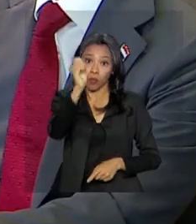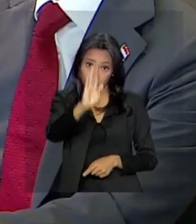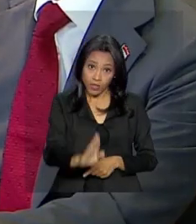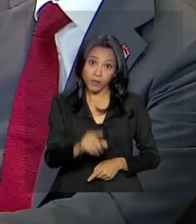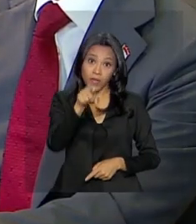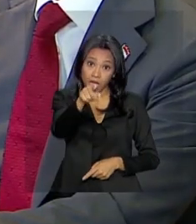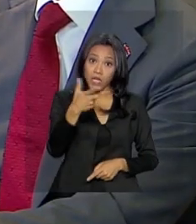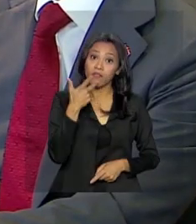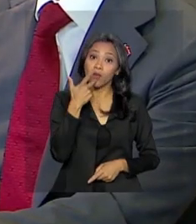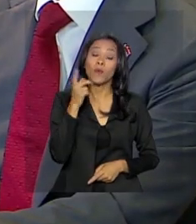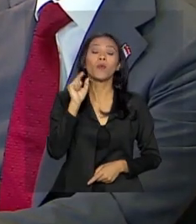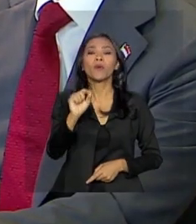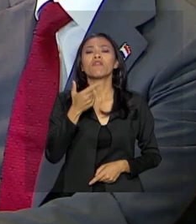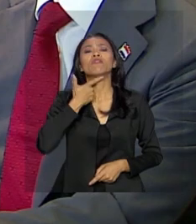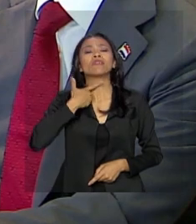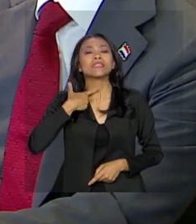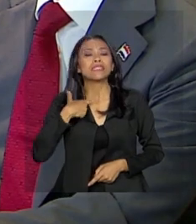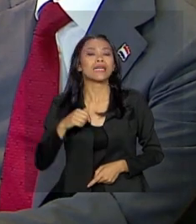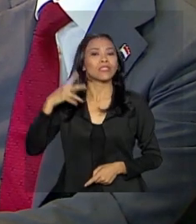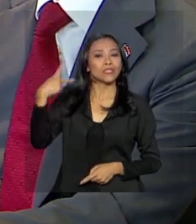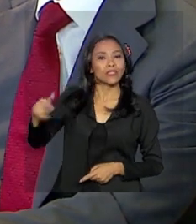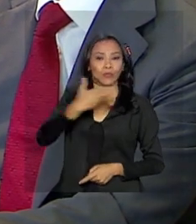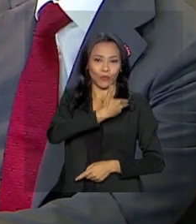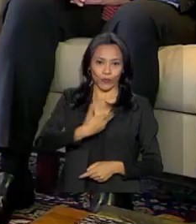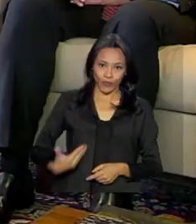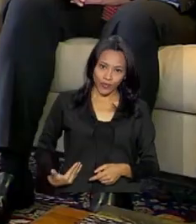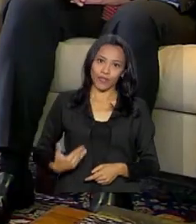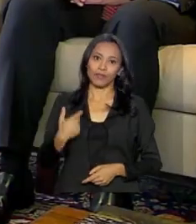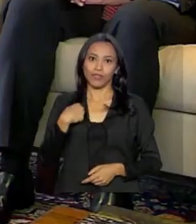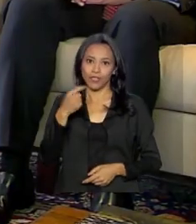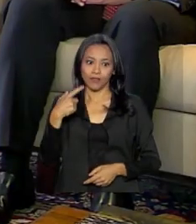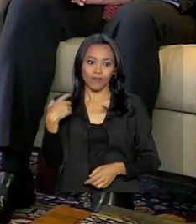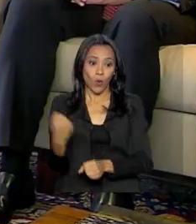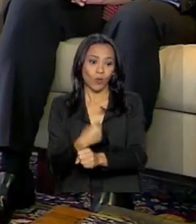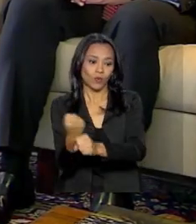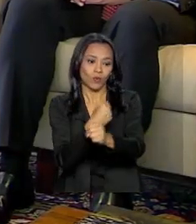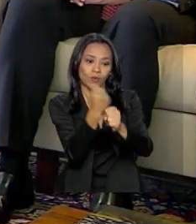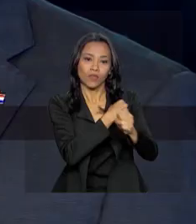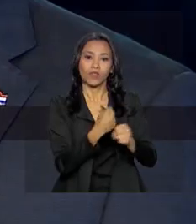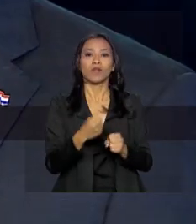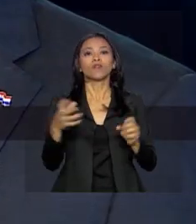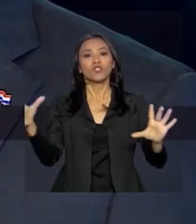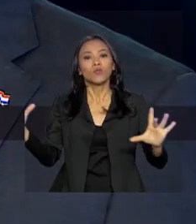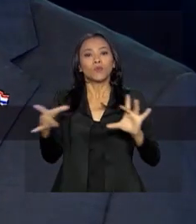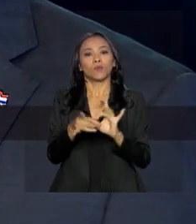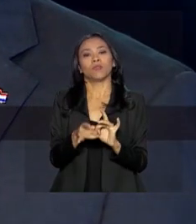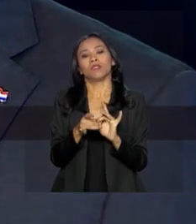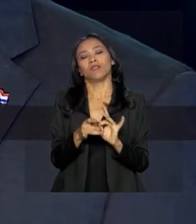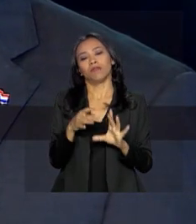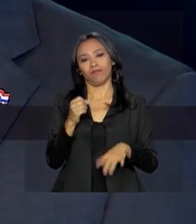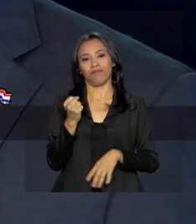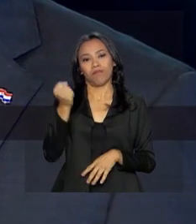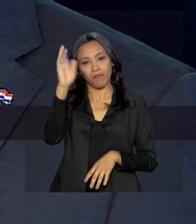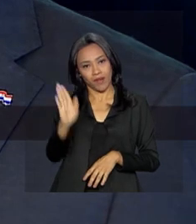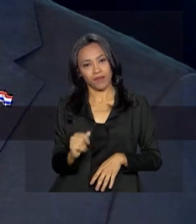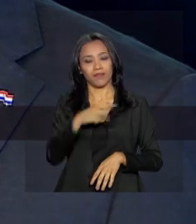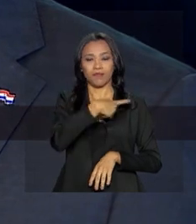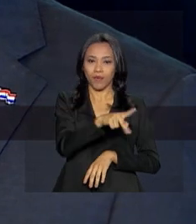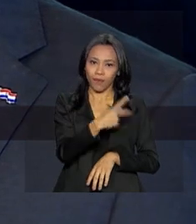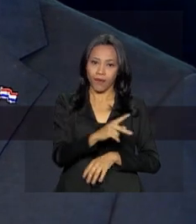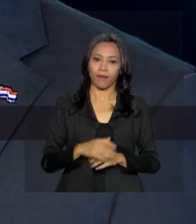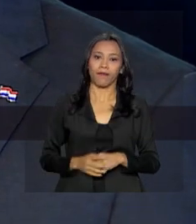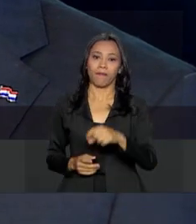época, ele destacou a vontade do governo dele de investir em obras de ligação com o país. Podemos ter uma